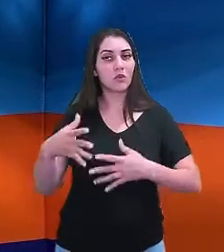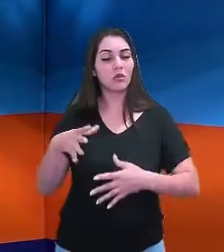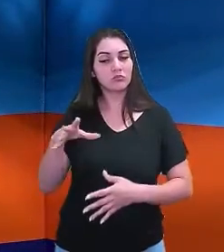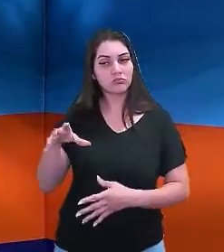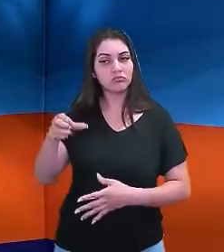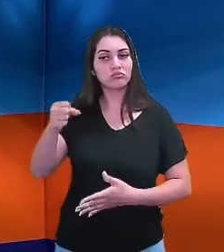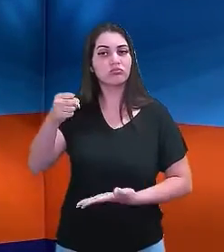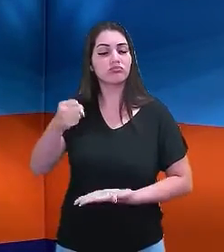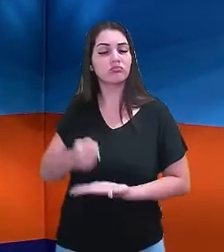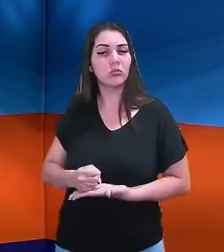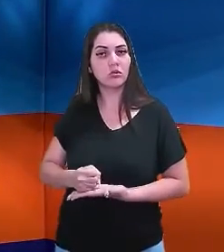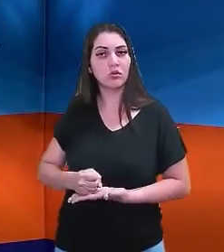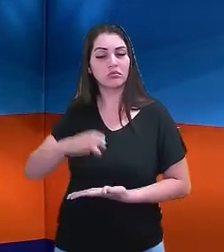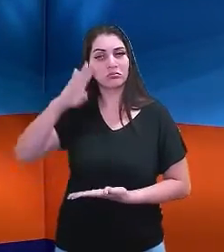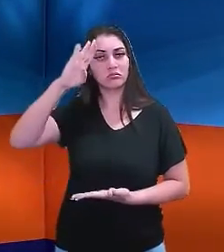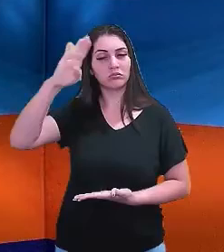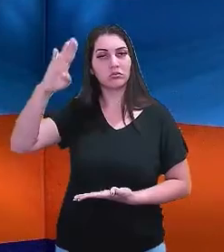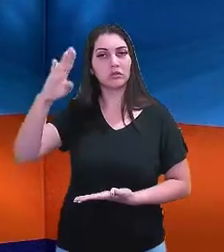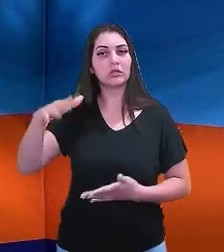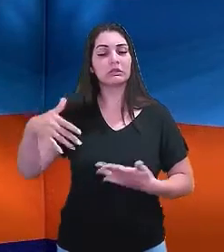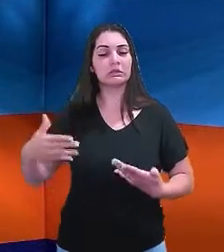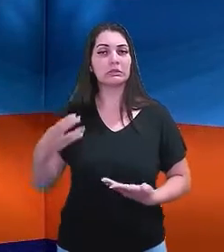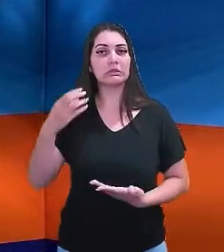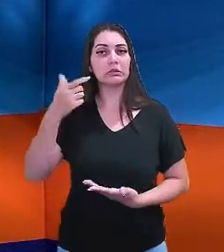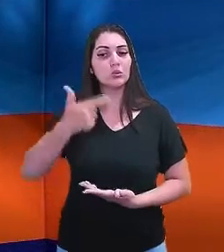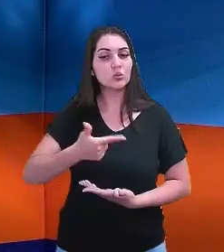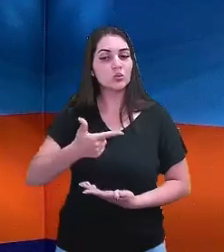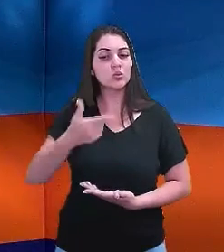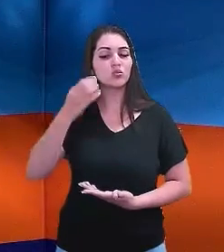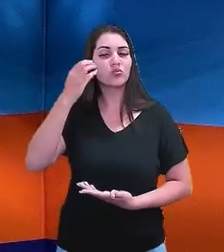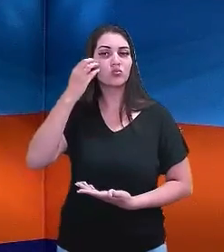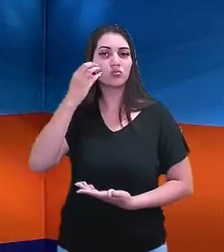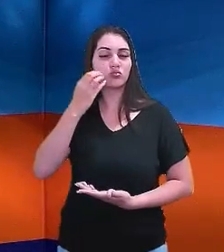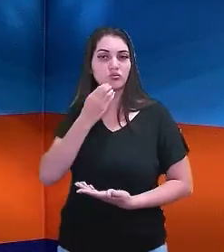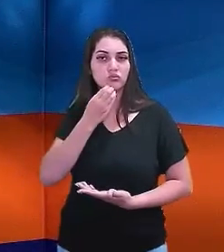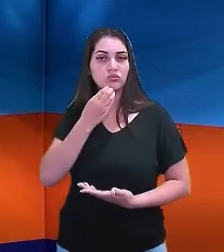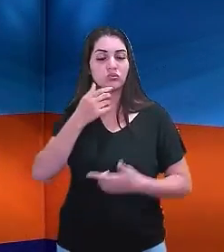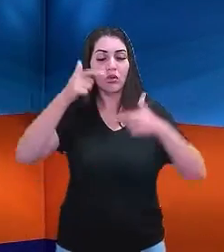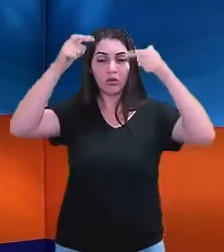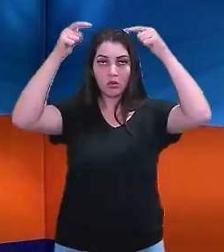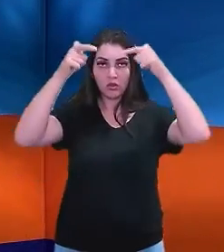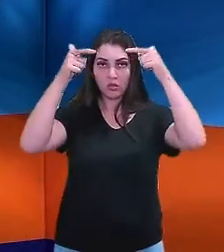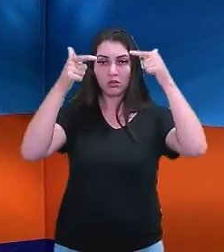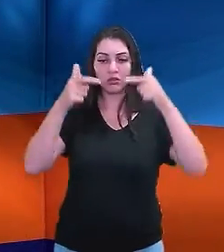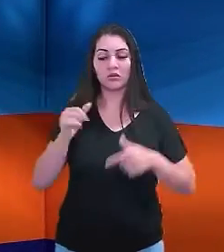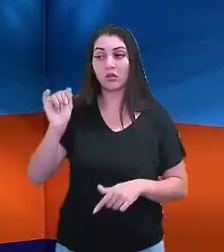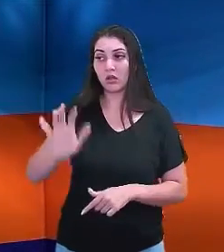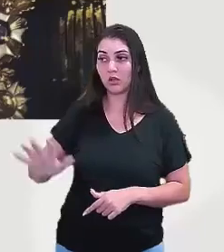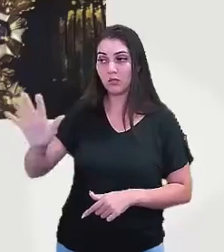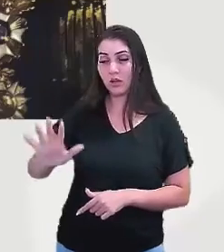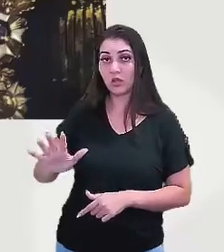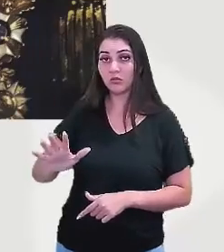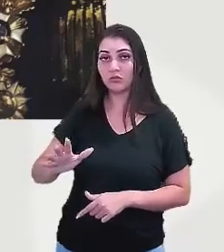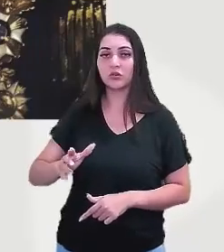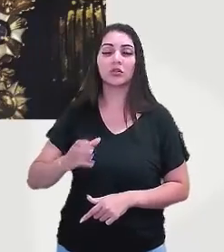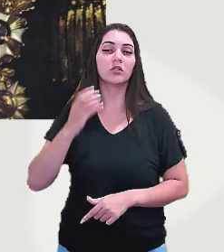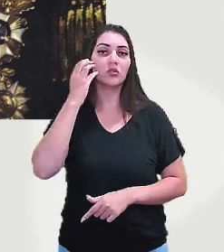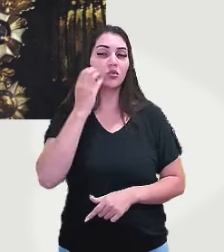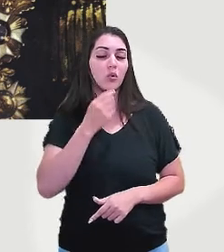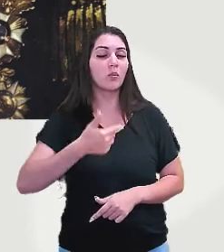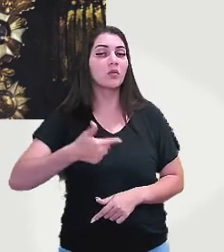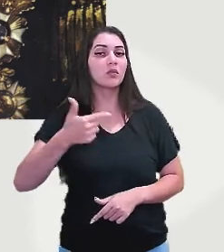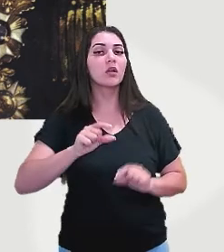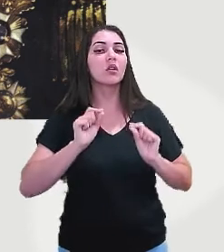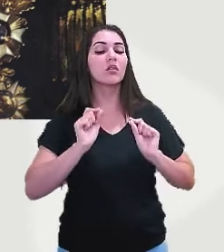poder pelos militares. Então, o segundo reinado, pessoal, a imagem aí vocês podem observar do Dom Pedro II,